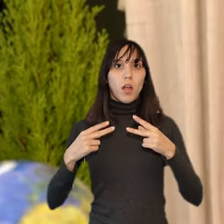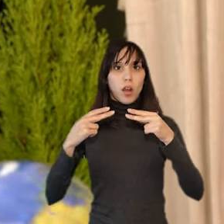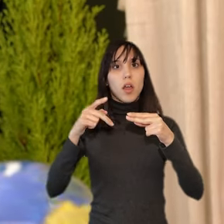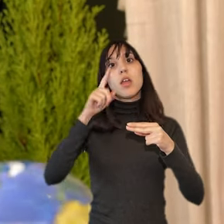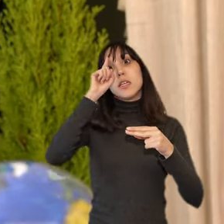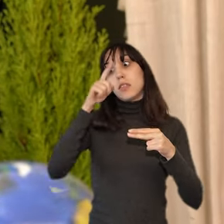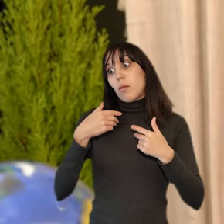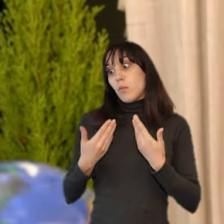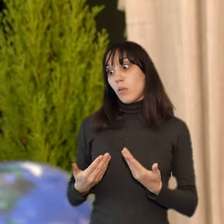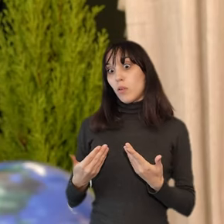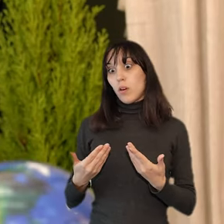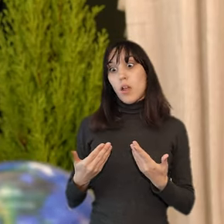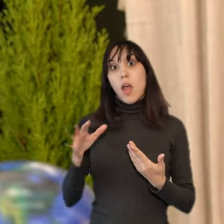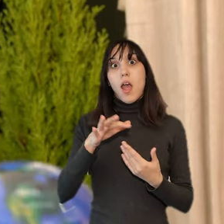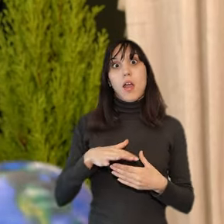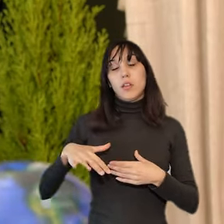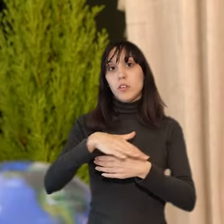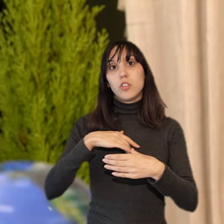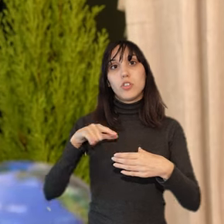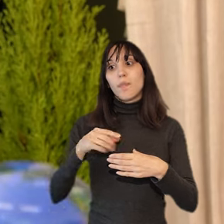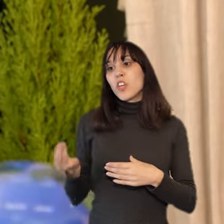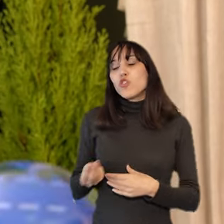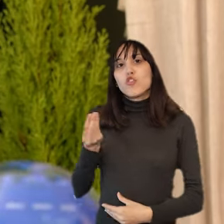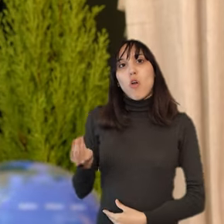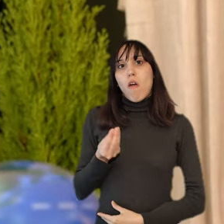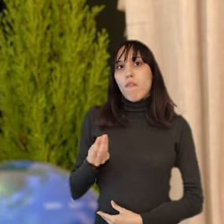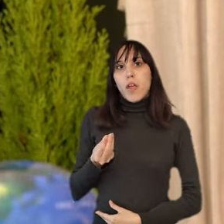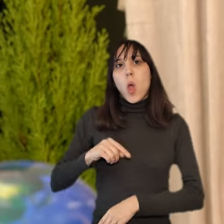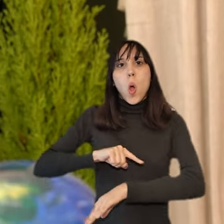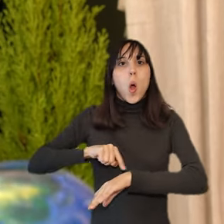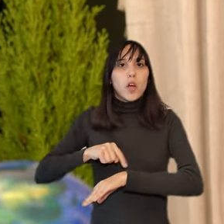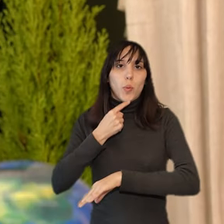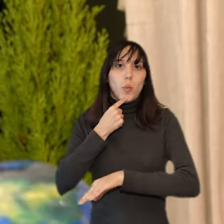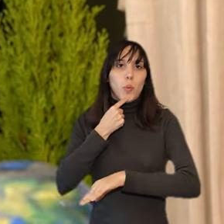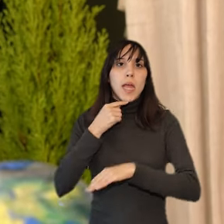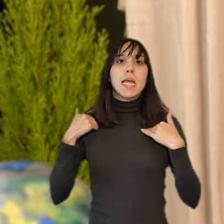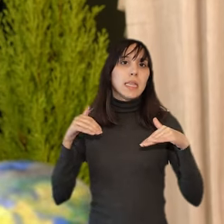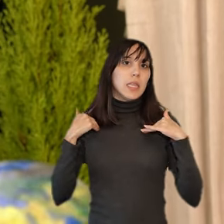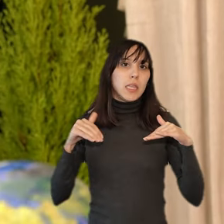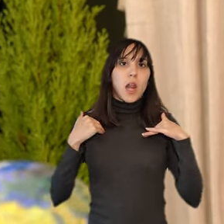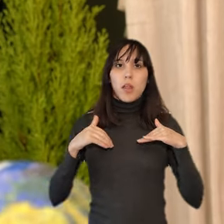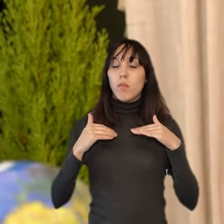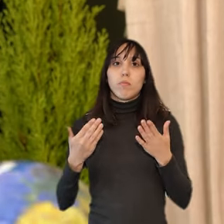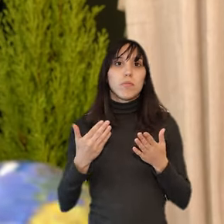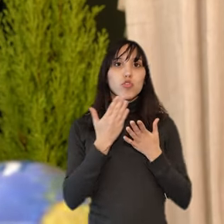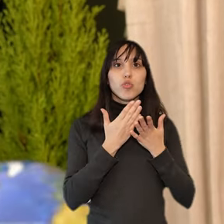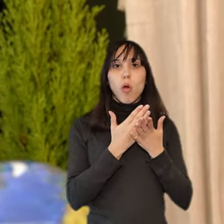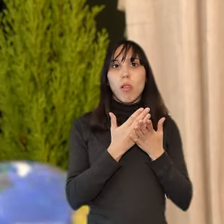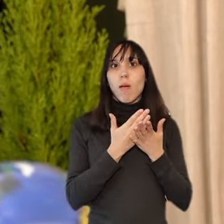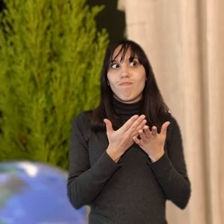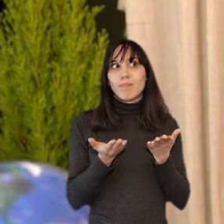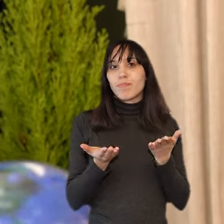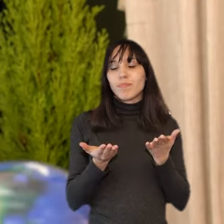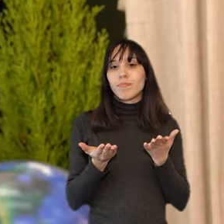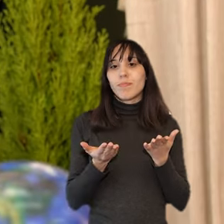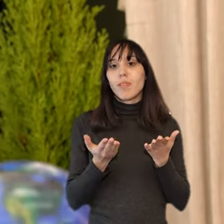sabemos que neste neste tipo de áreas desde novos eles têm muitas horas de treino a escola eles tornam-se